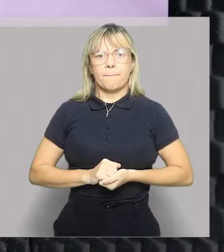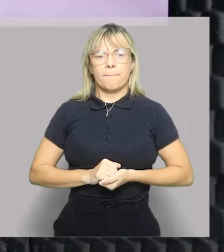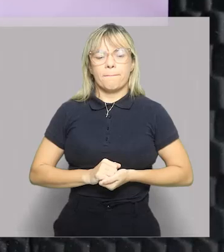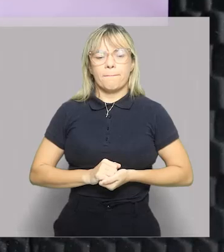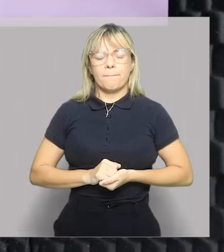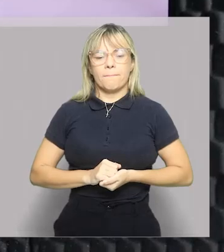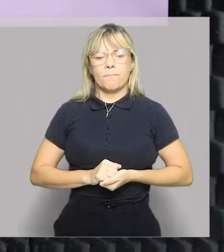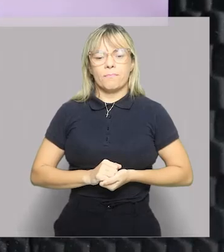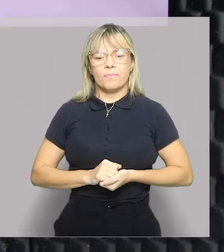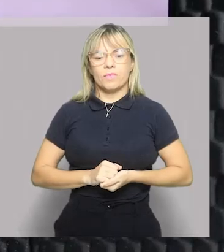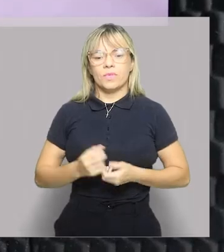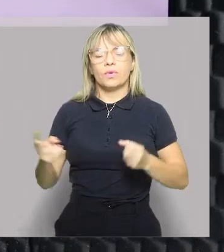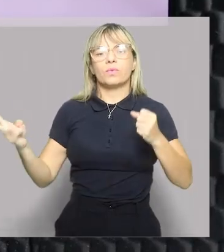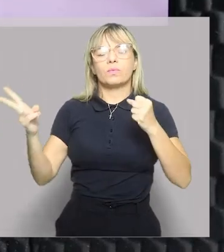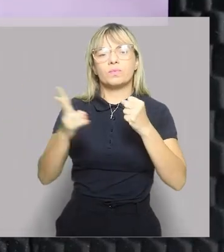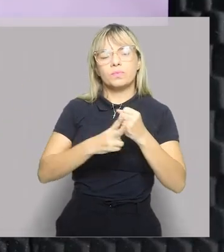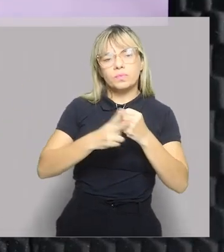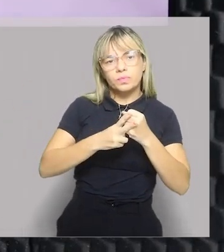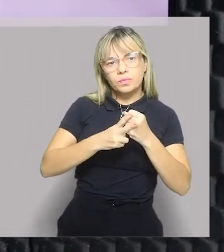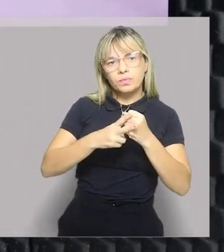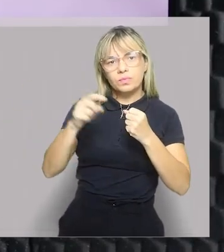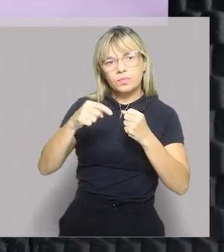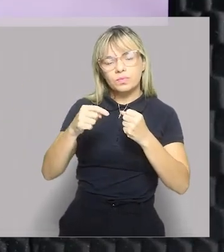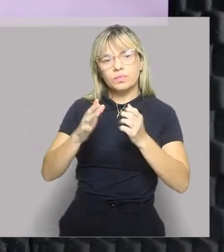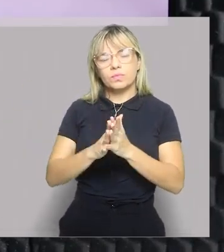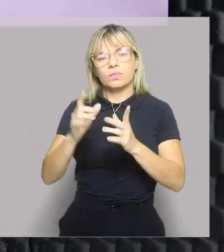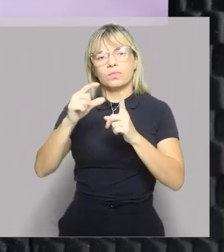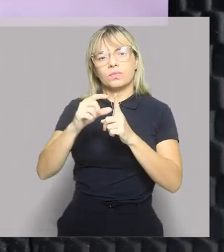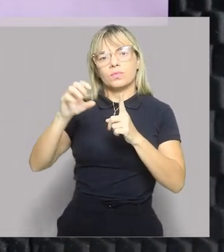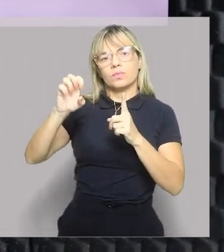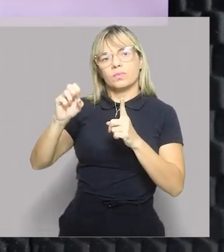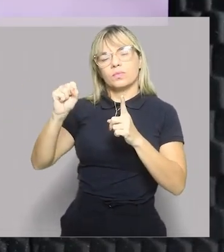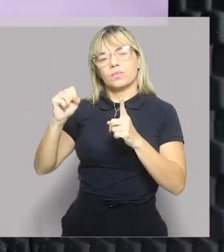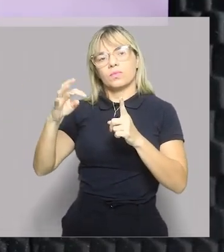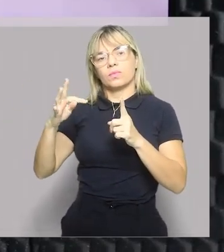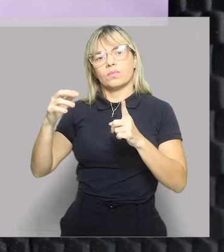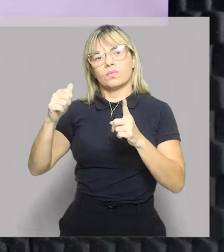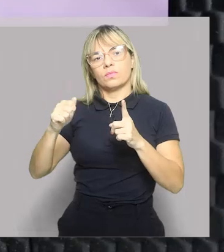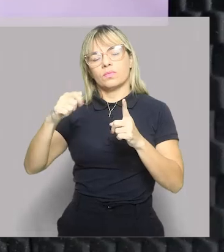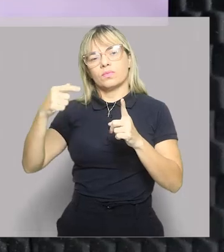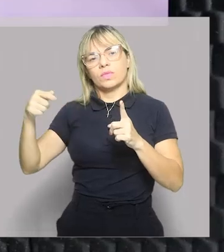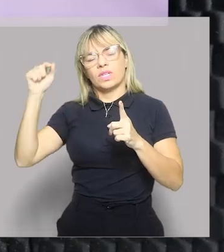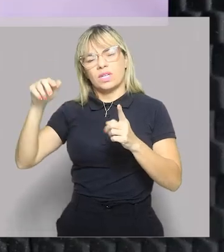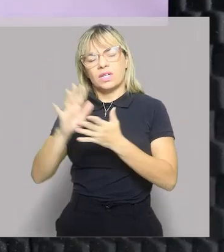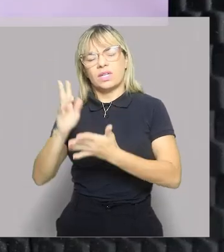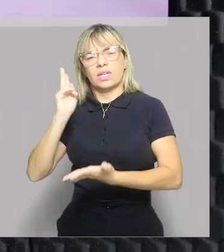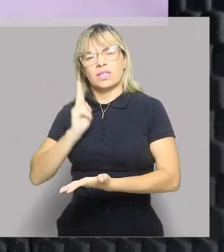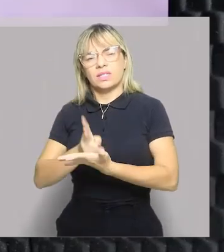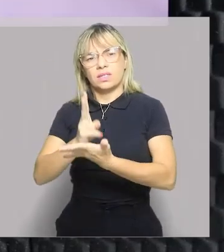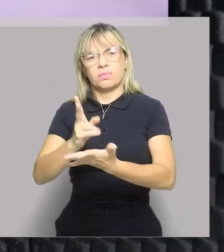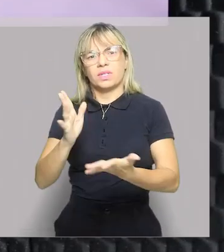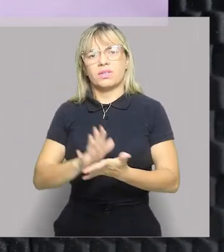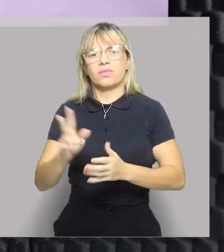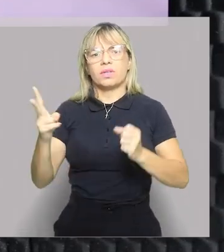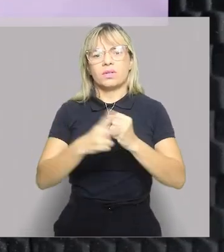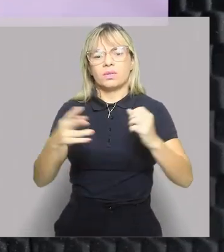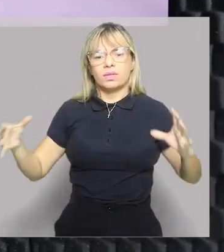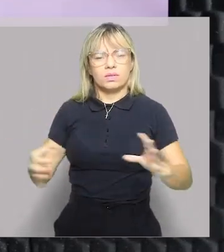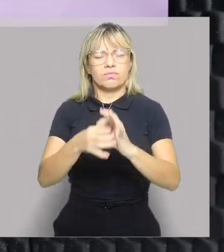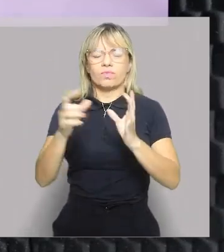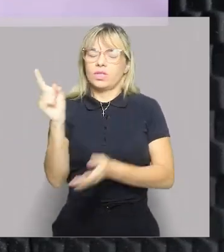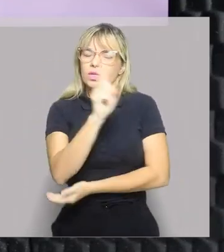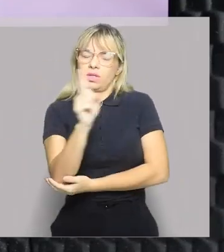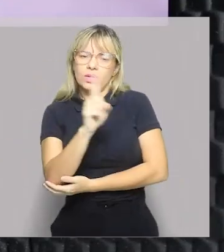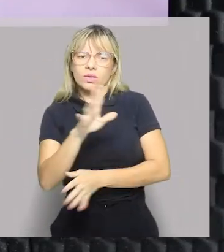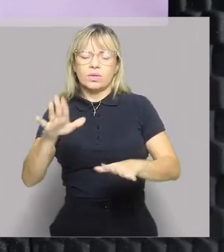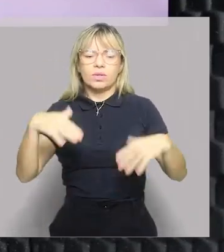O verbo estar, ele é sempre um verbo de ligação? Não, cuidado. Os